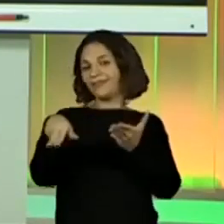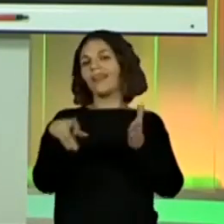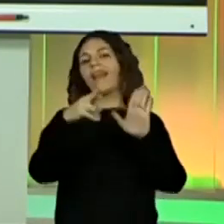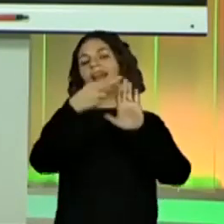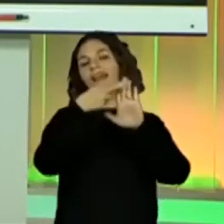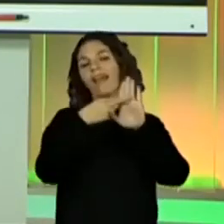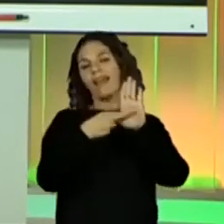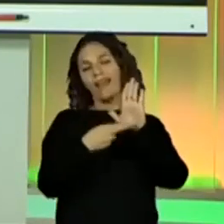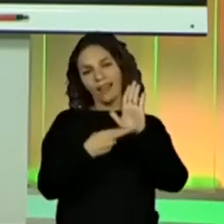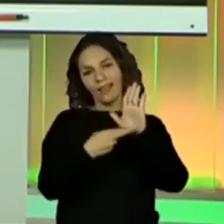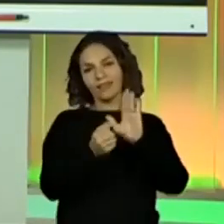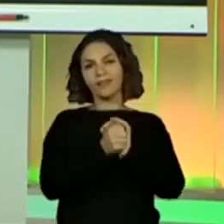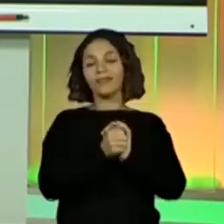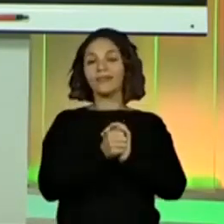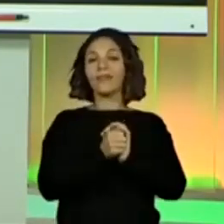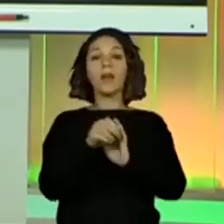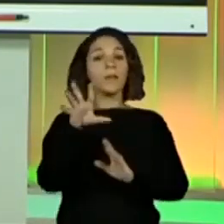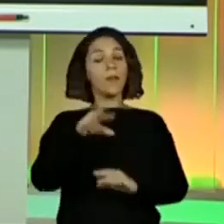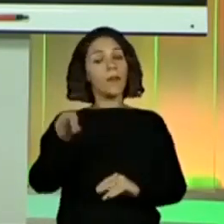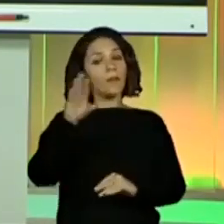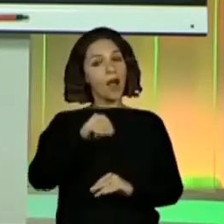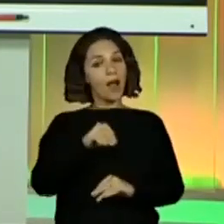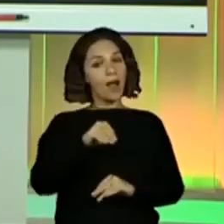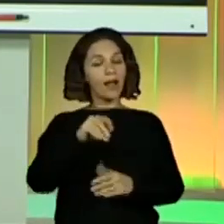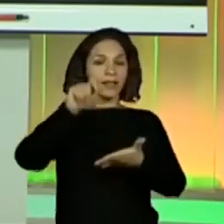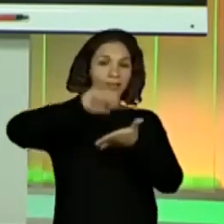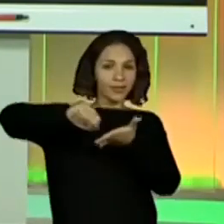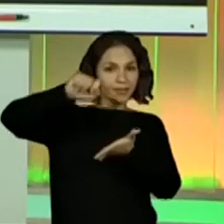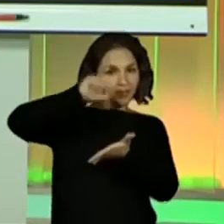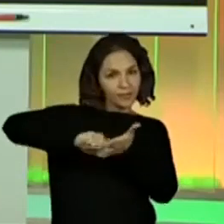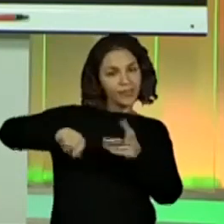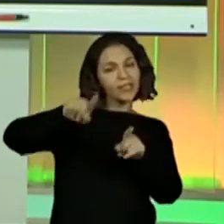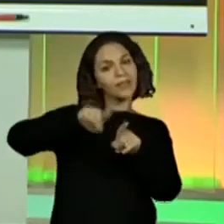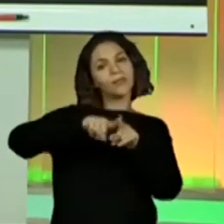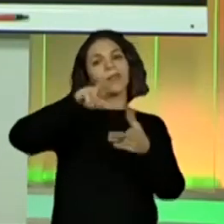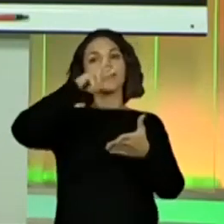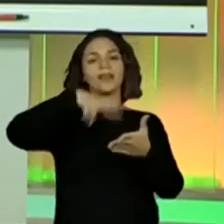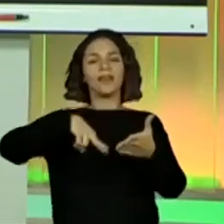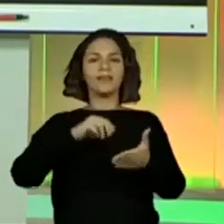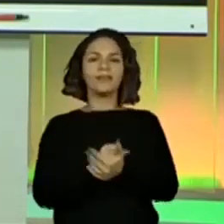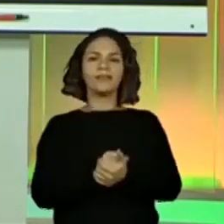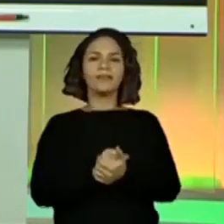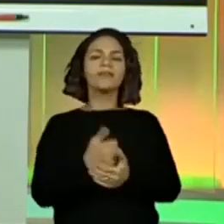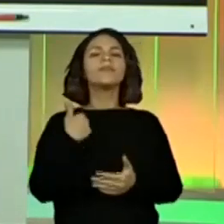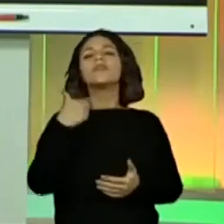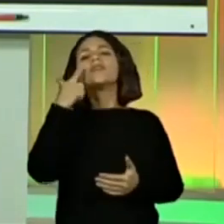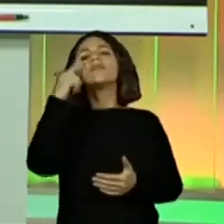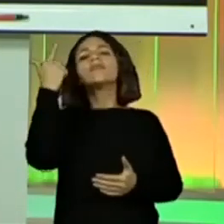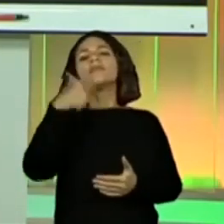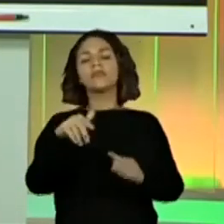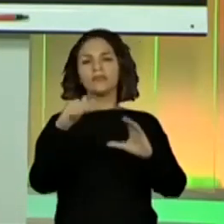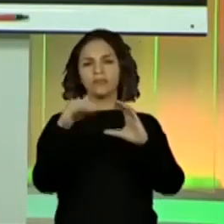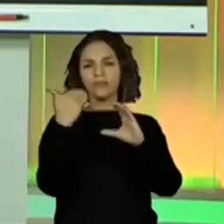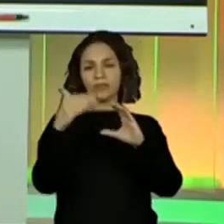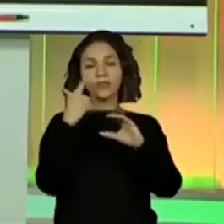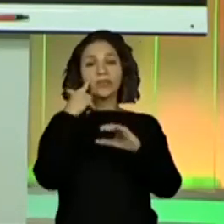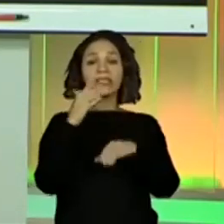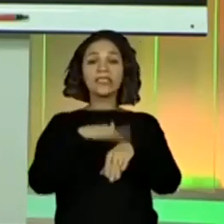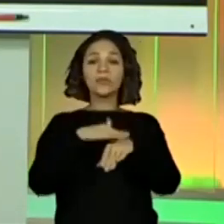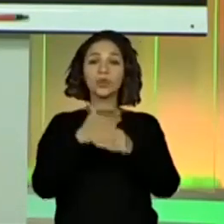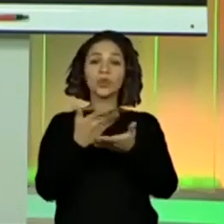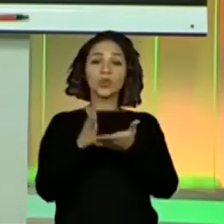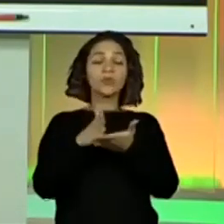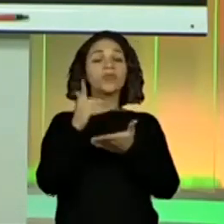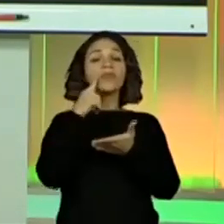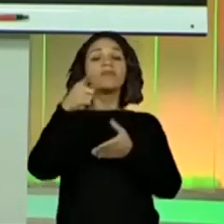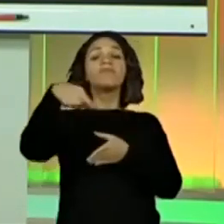falar, para escrever e para ler, tá bom? Deixa eu ver se tem mais, nós temos mais um tempinho ali, ó. Deixa eu ver se mais